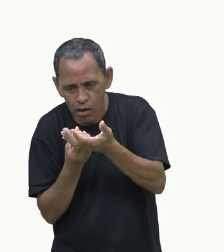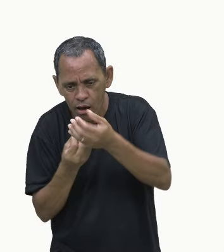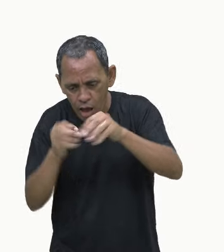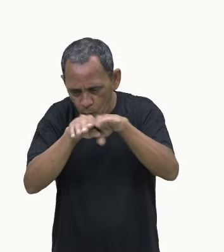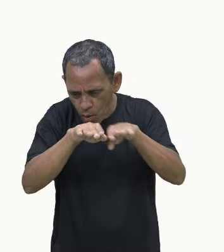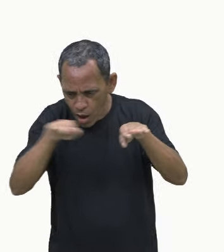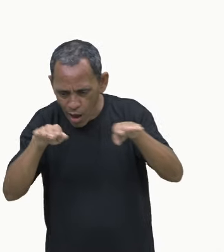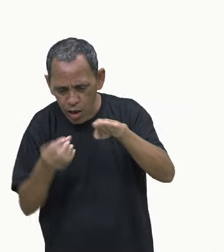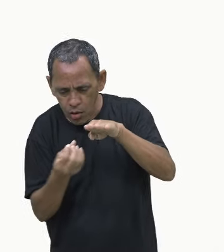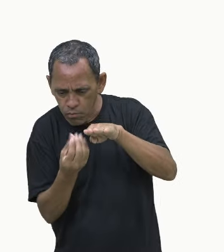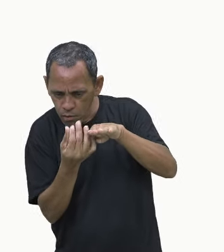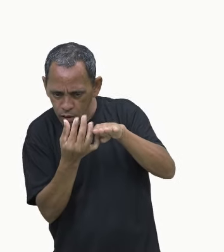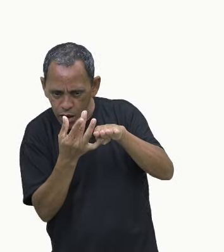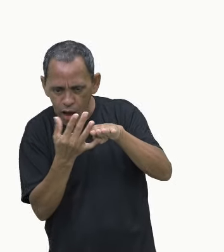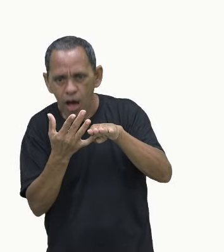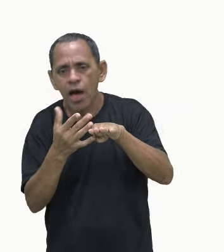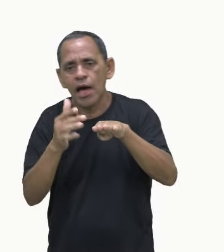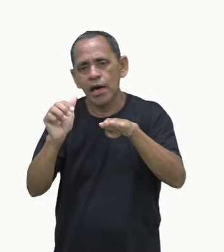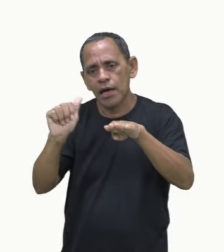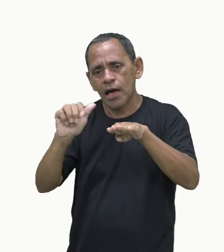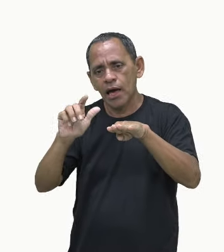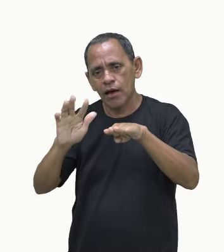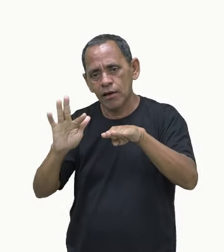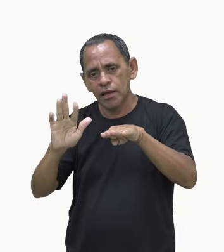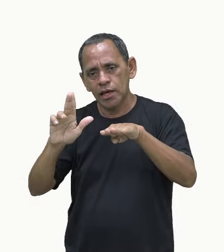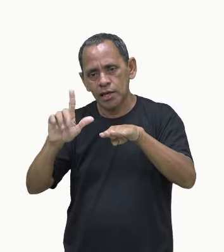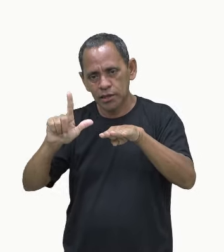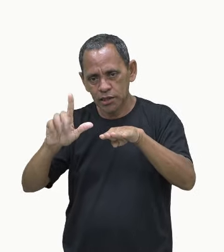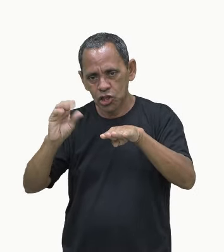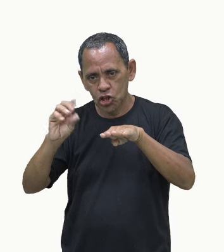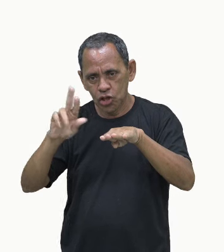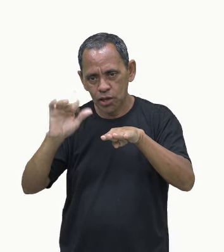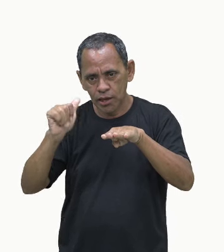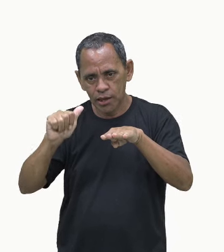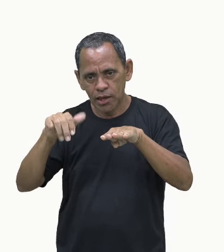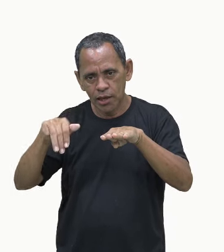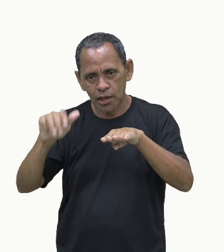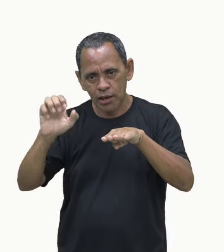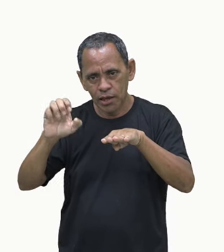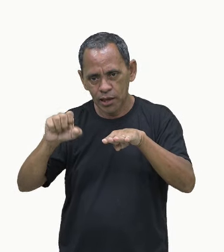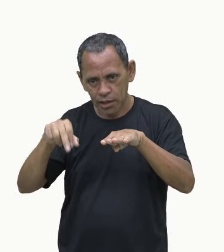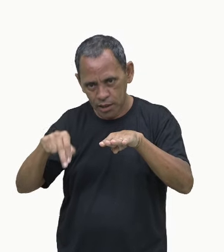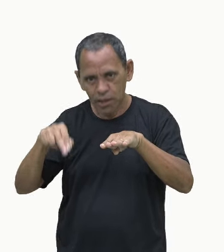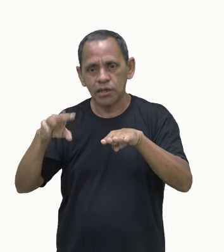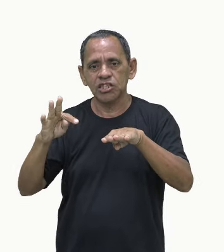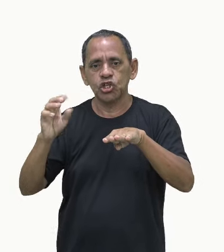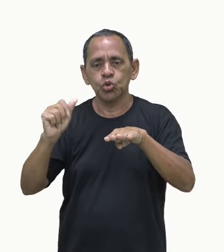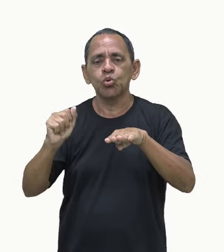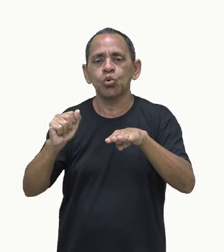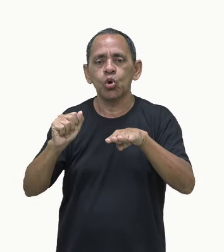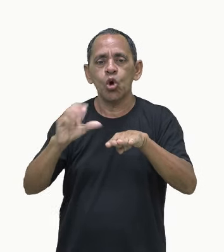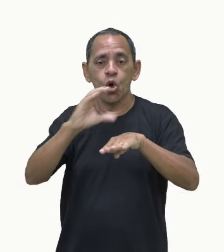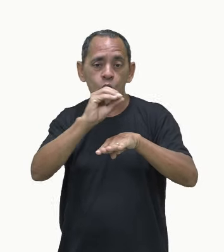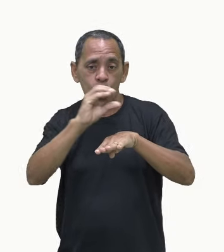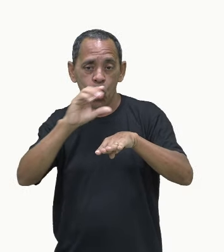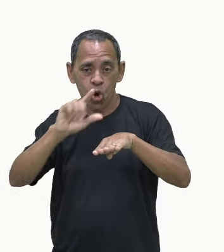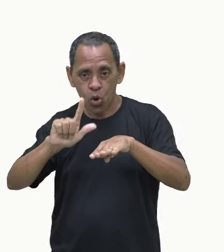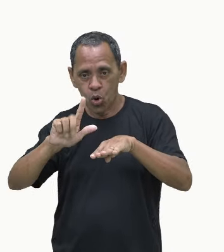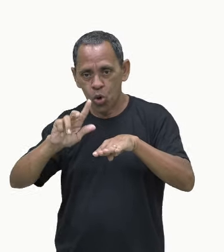águas subterrâneas, porque ali está acontecendo um afloramento que é o que nós chamamos de olho d'água. E